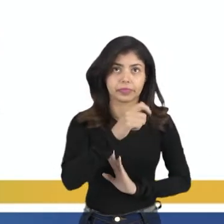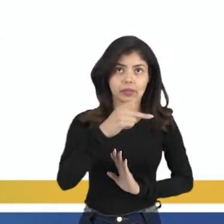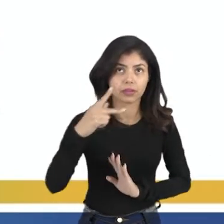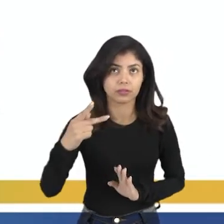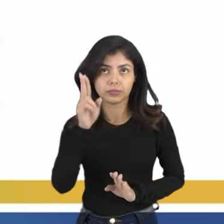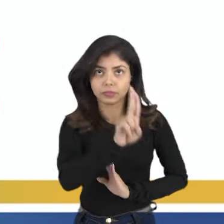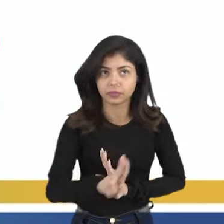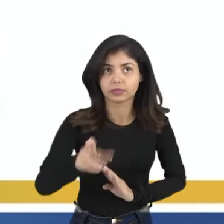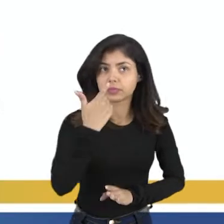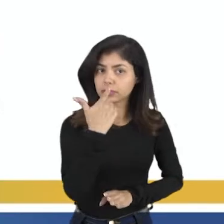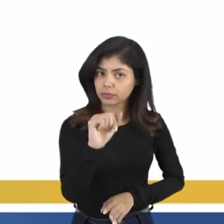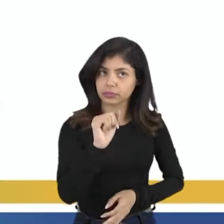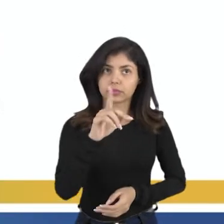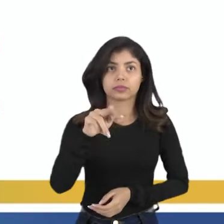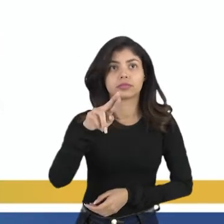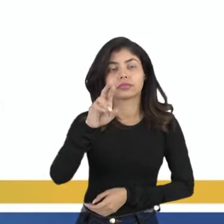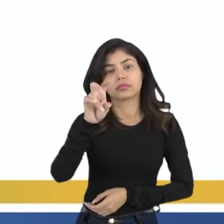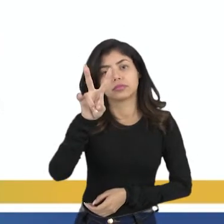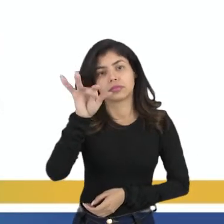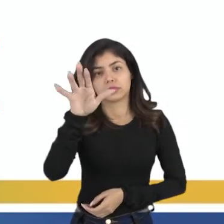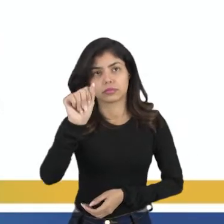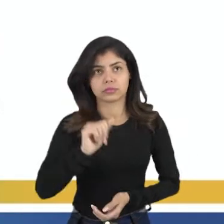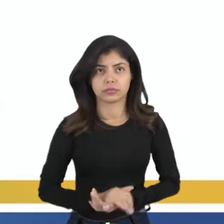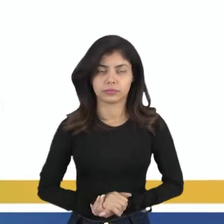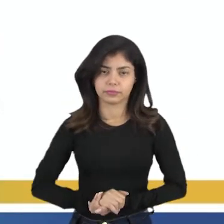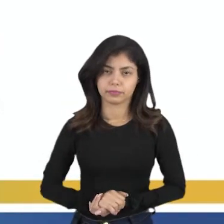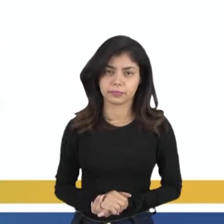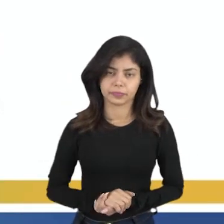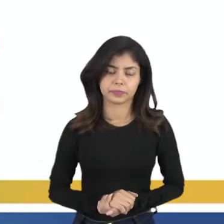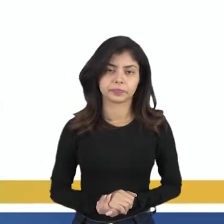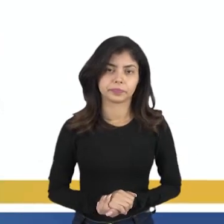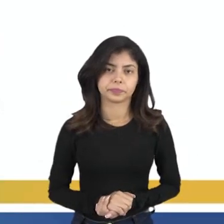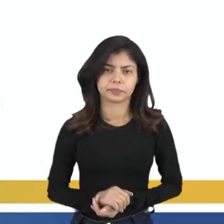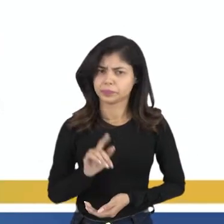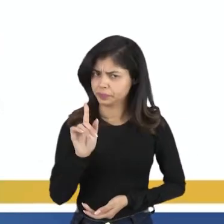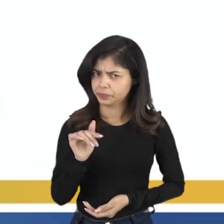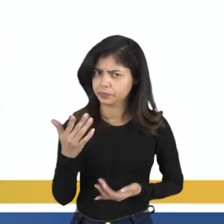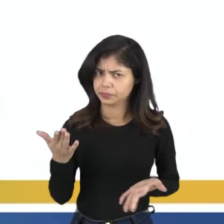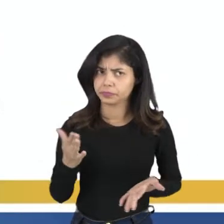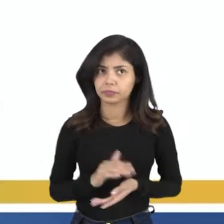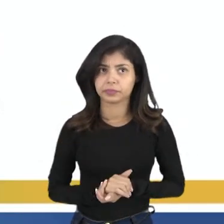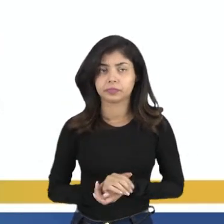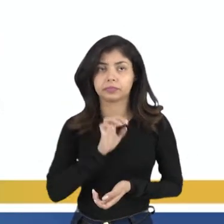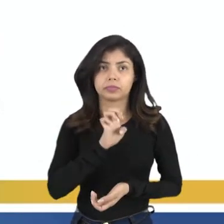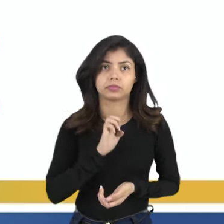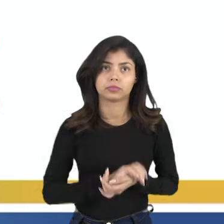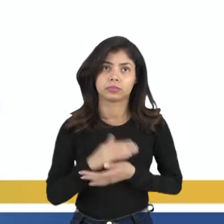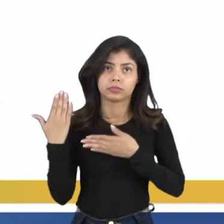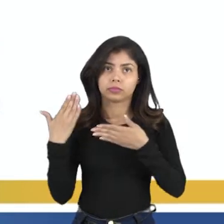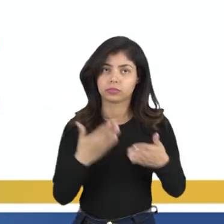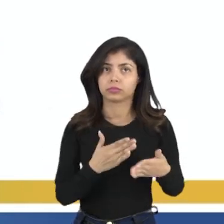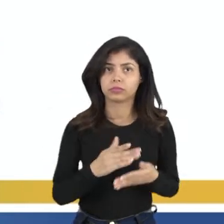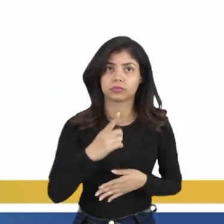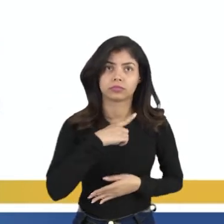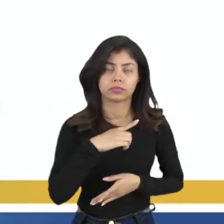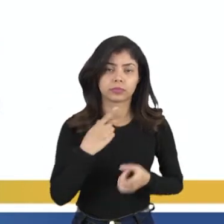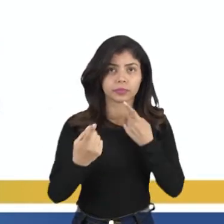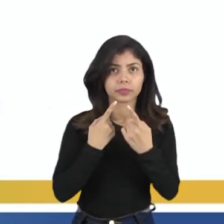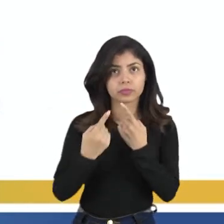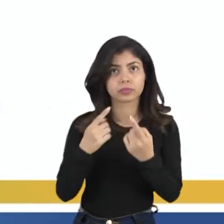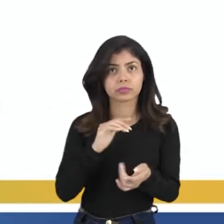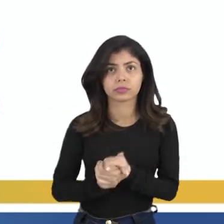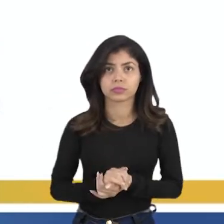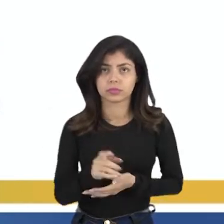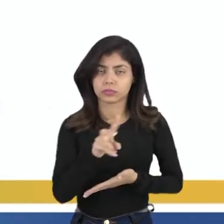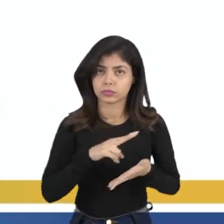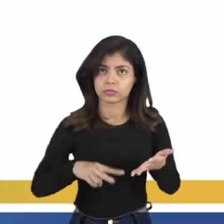o aplicativo, usando a linguagem denotativa. Será? E a E, objetivam manter um